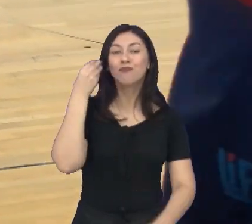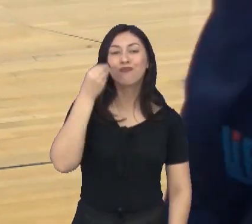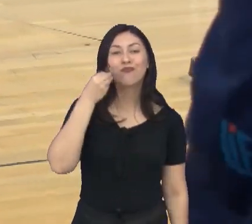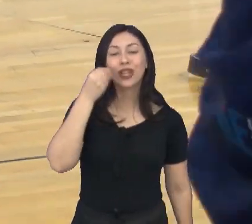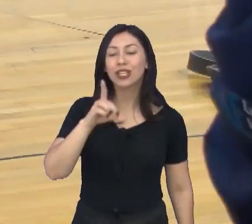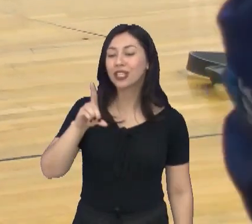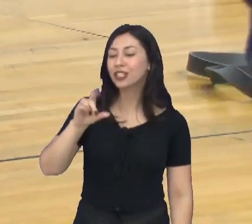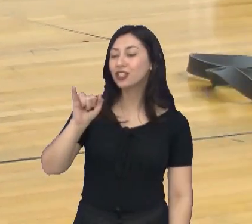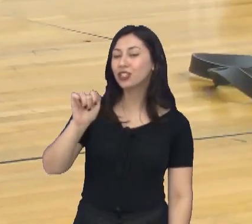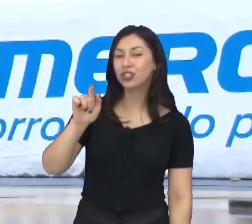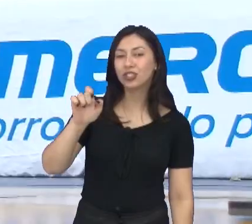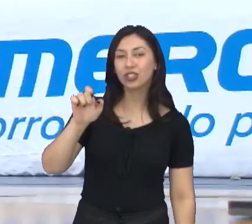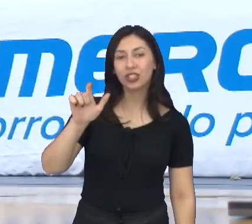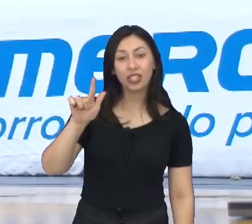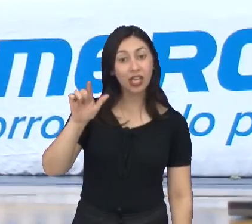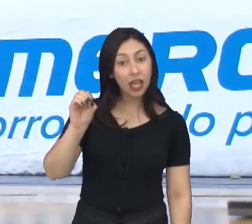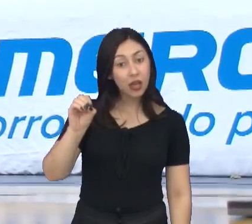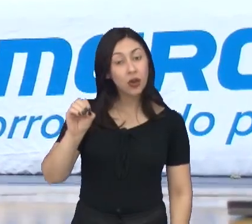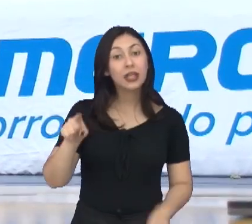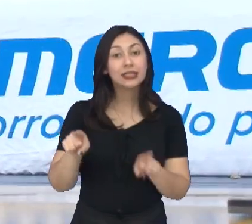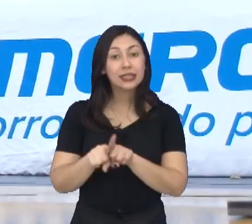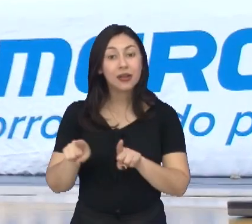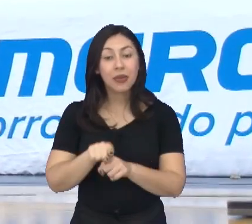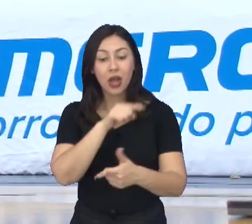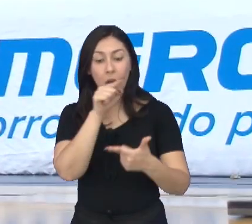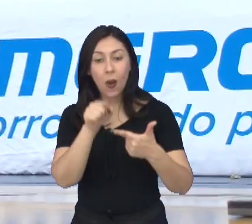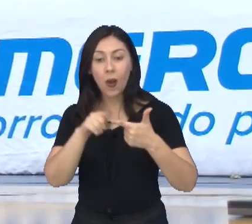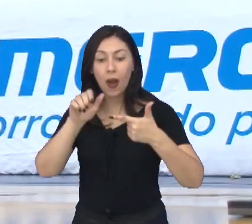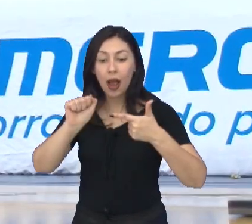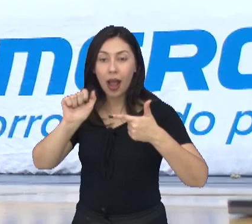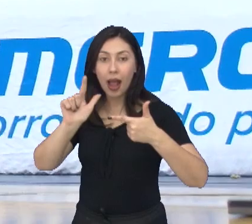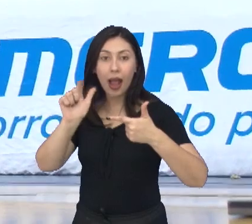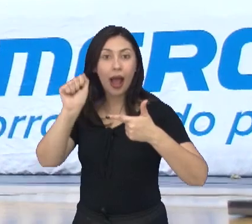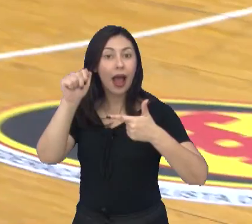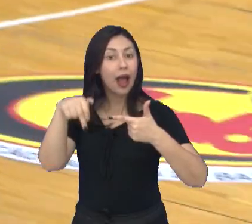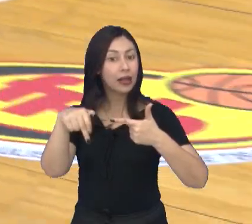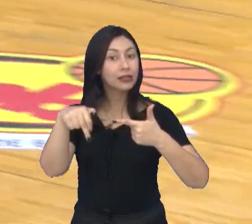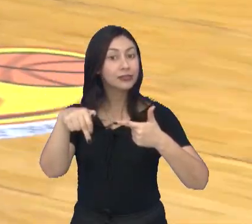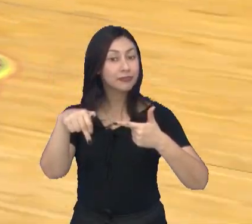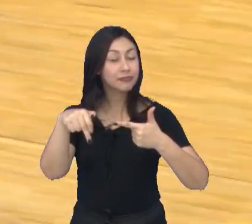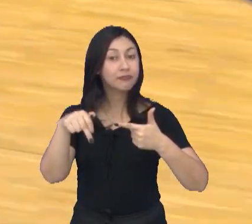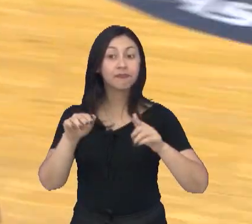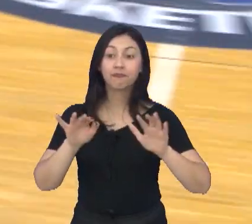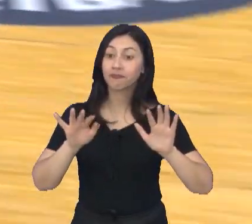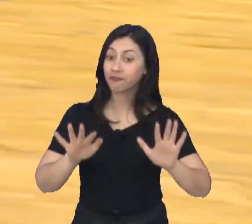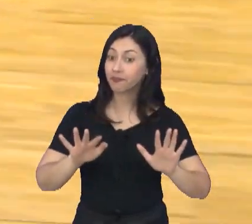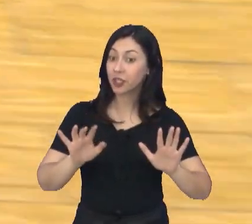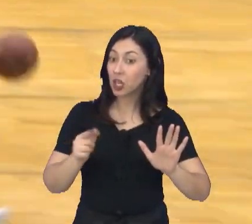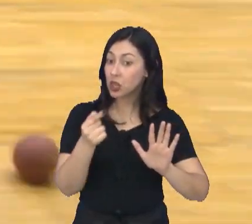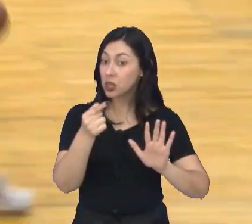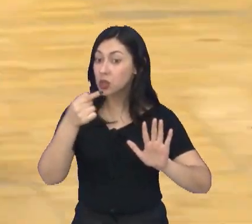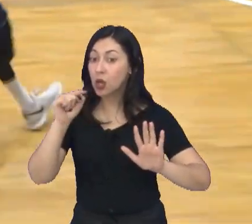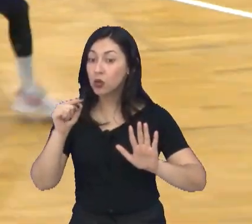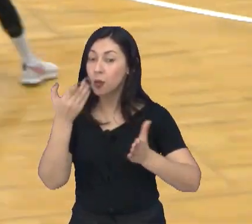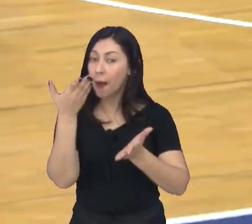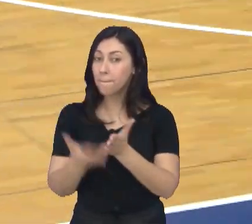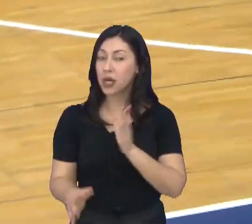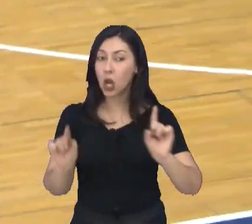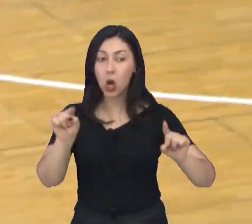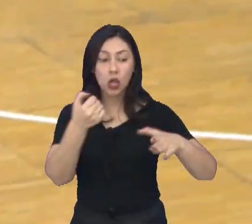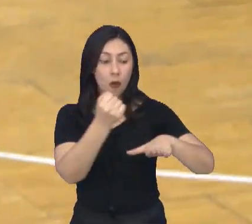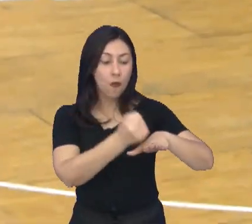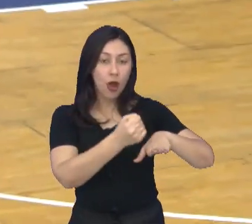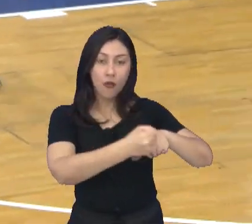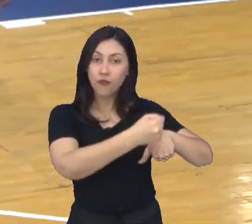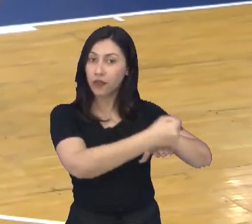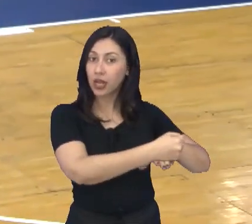armador Diego Figueiredo e o talento do promissor ala Pedro Infante. Na última derrota para a Franca, os jogadores fizeram